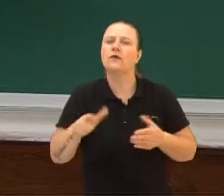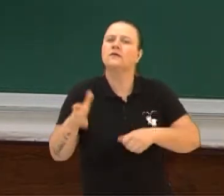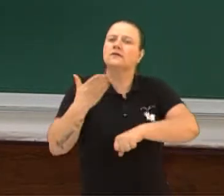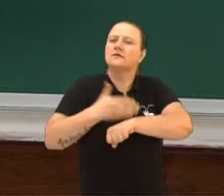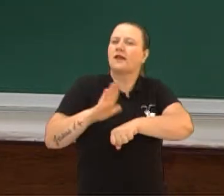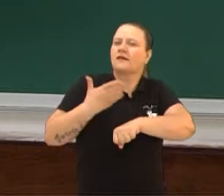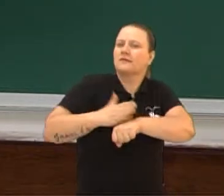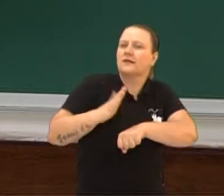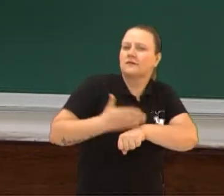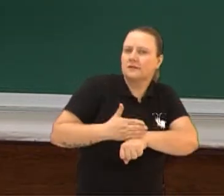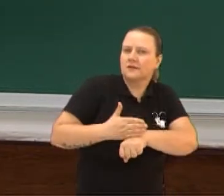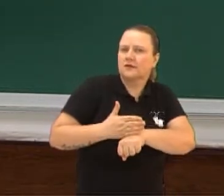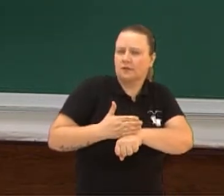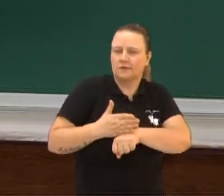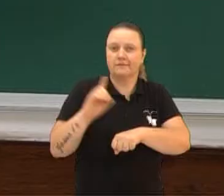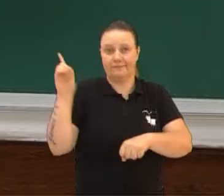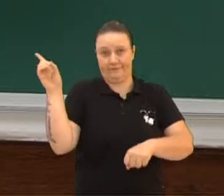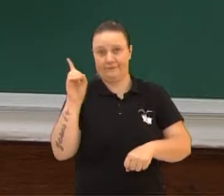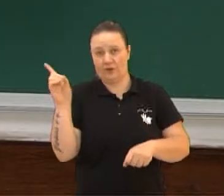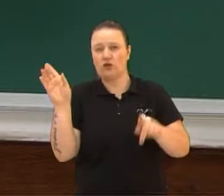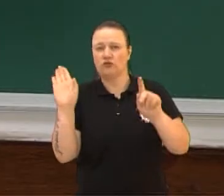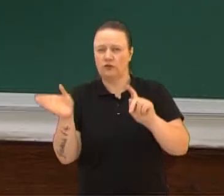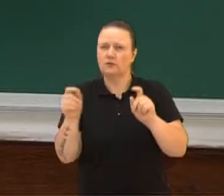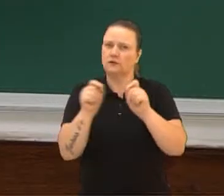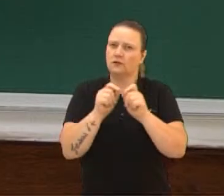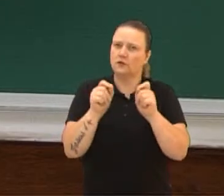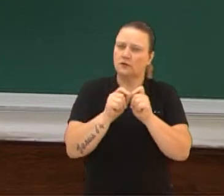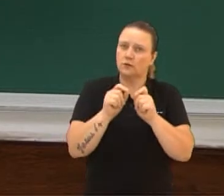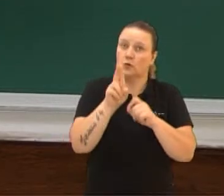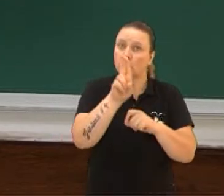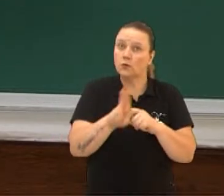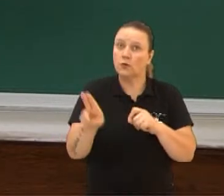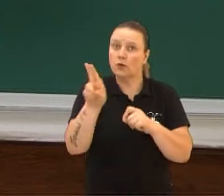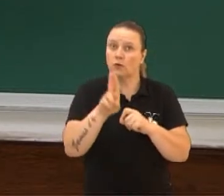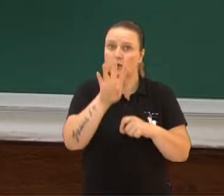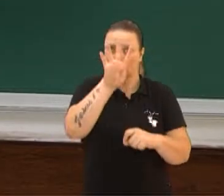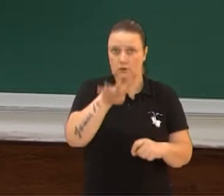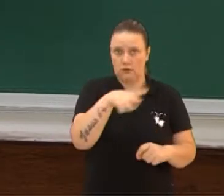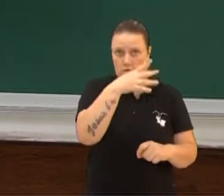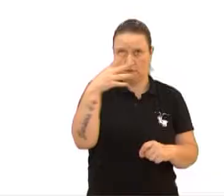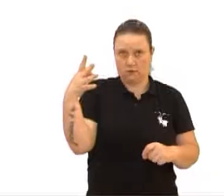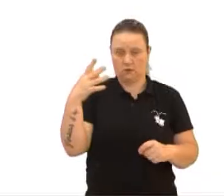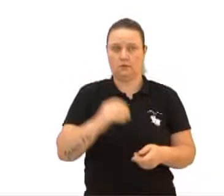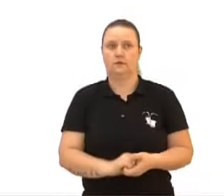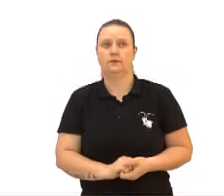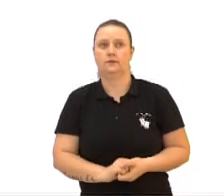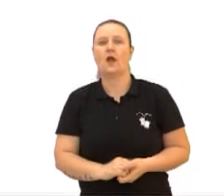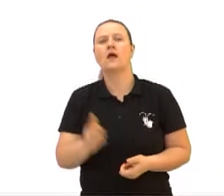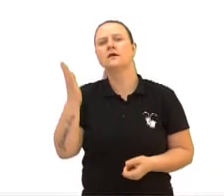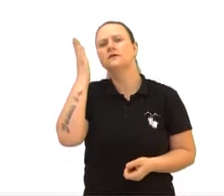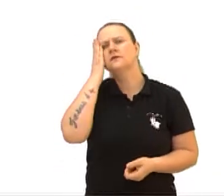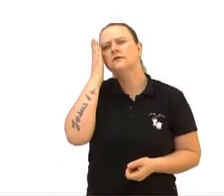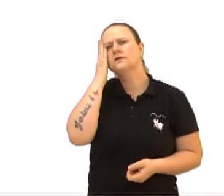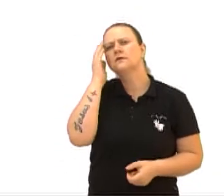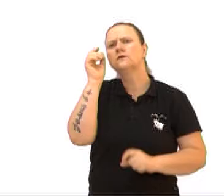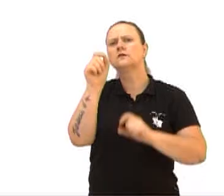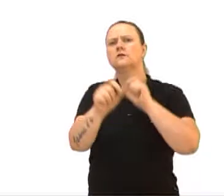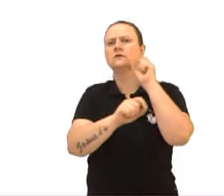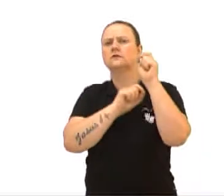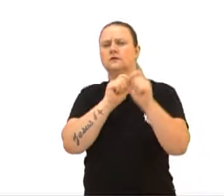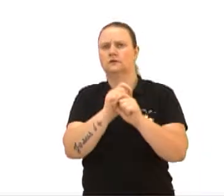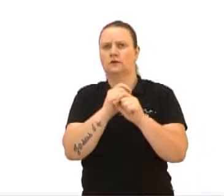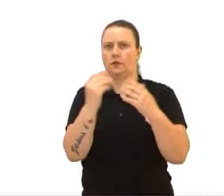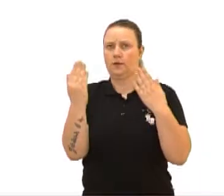exercício prático aí, que eu falei para você que a gente ia usar a mesma tabela. Então olha lá, sabemos que,